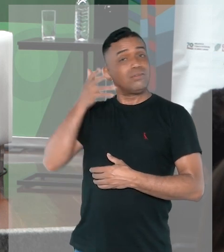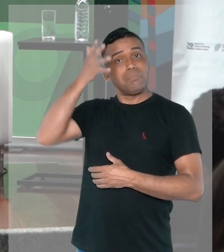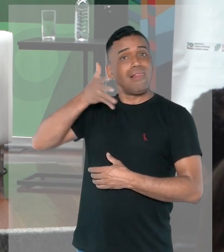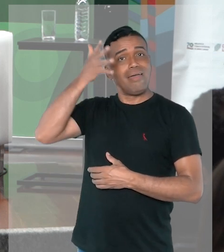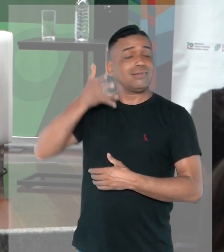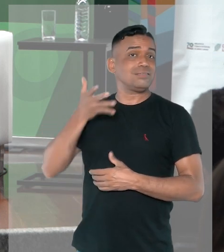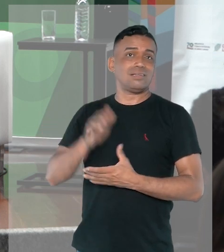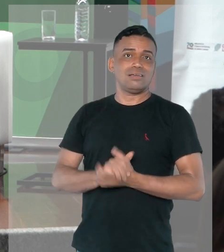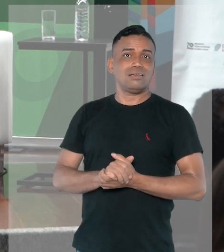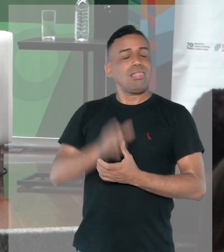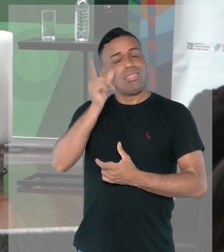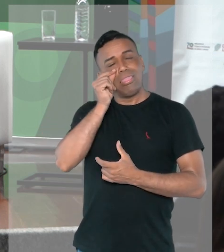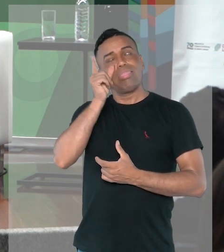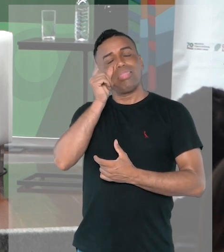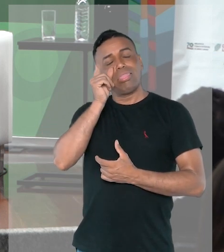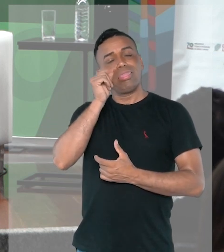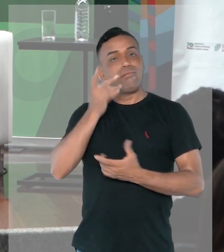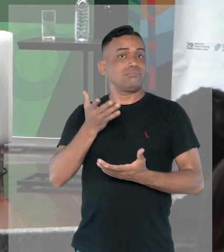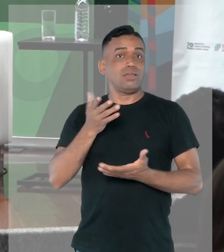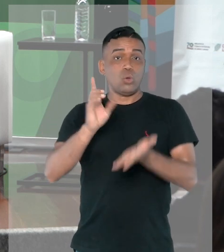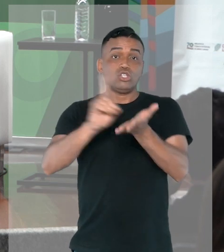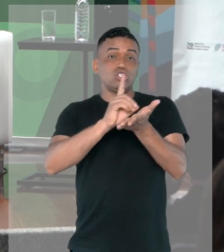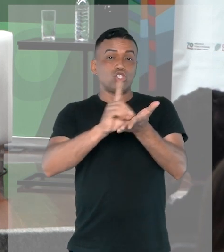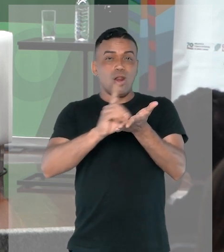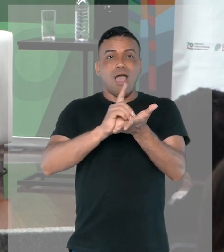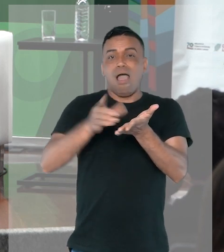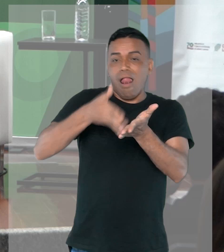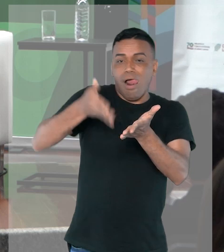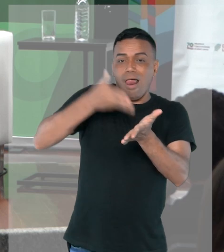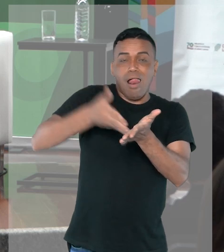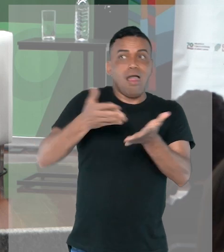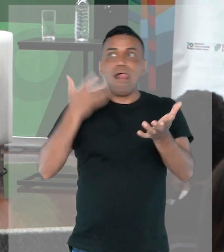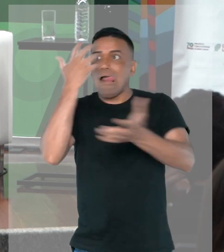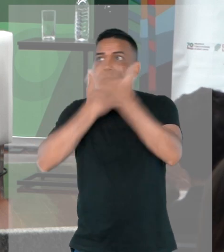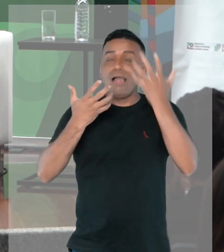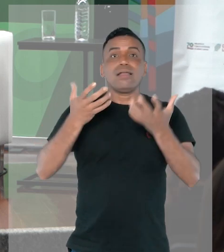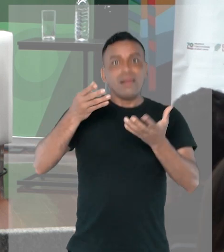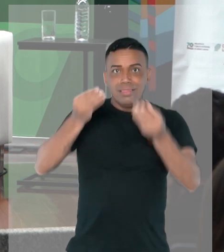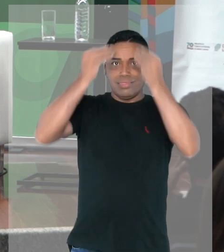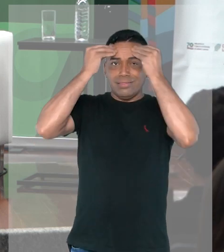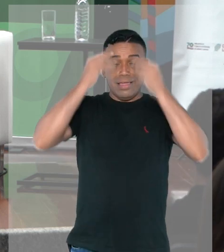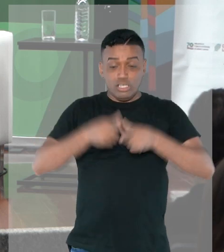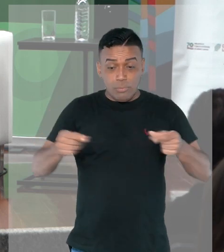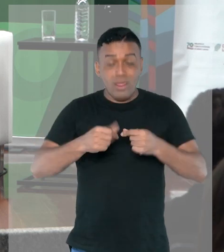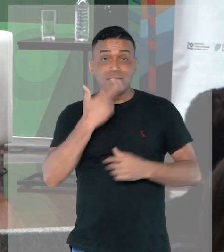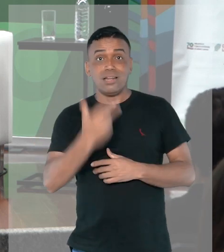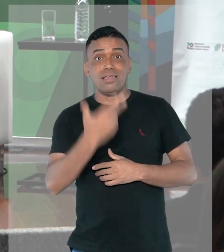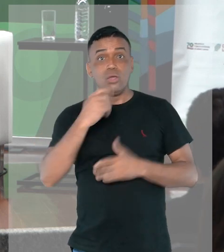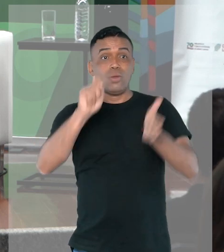palestra. Estava com sono. Eu lá com dicionários do meu lado, desesperada para entender, em japonês, escrevendo no quadro negro,